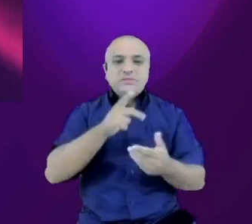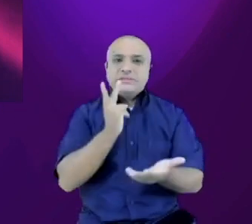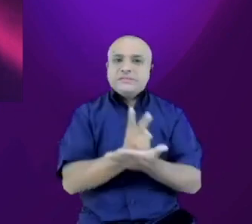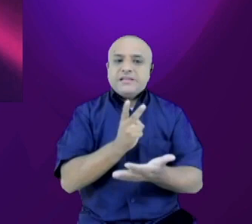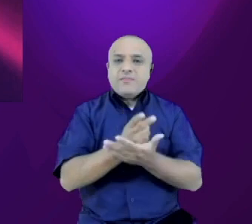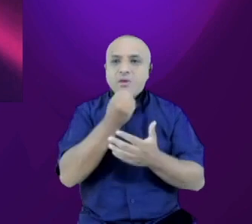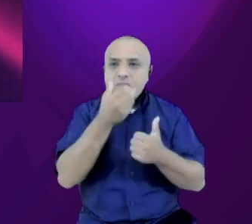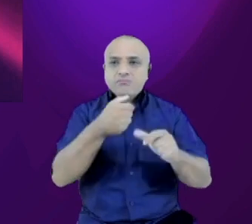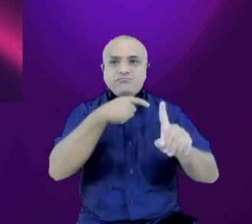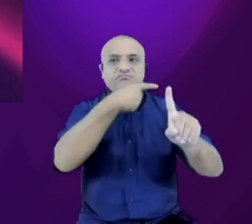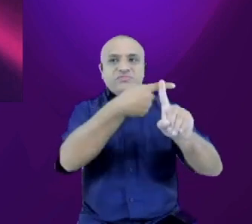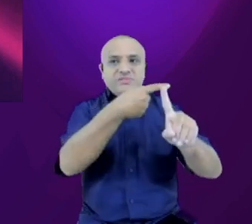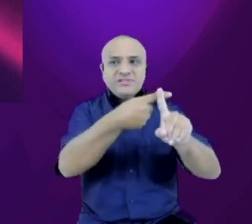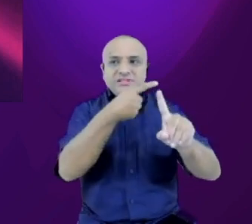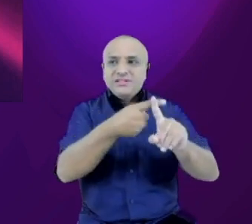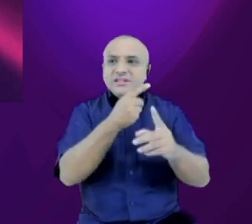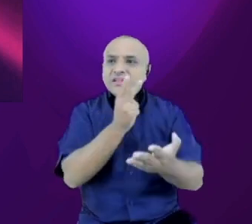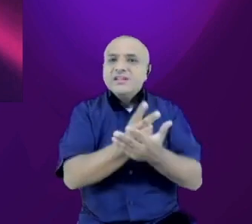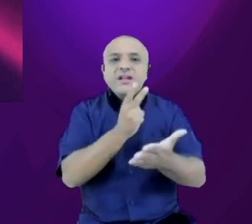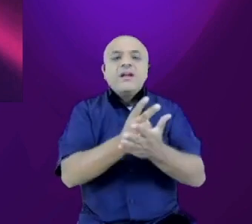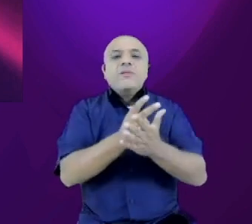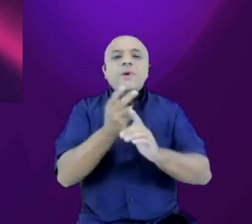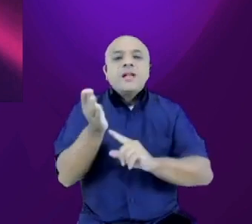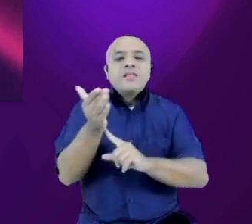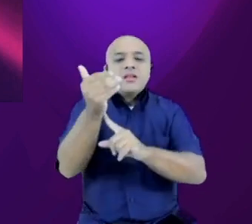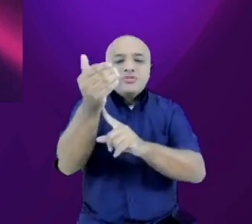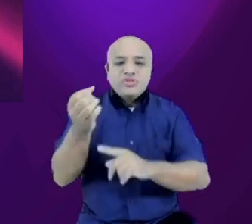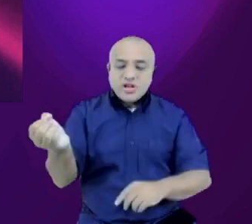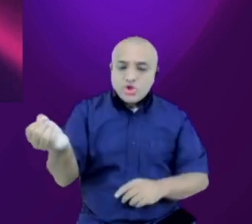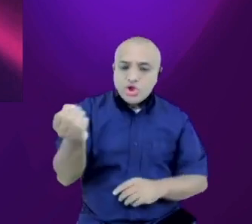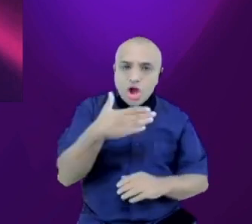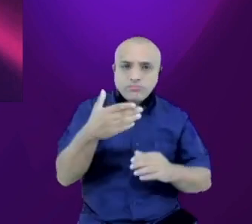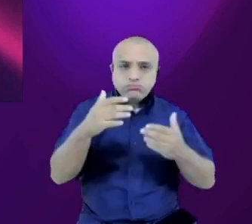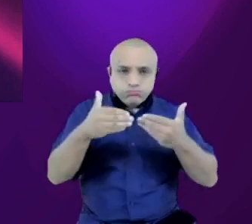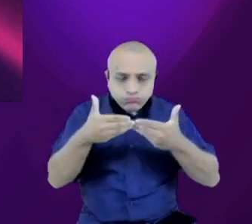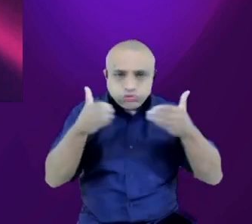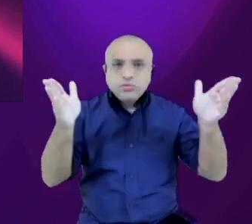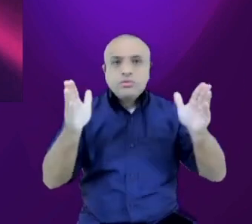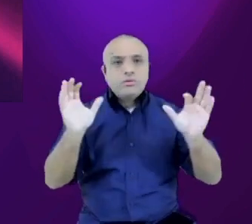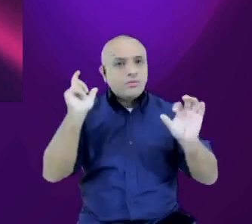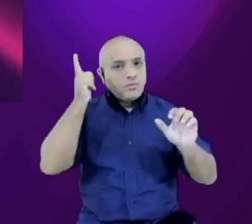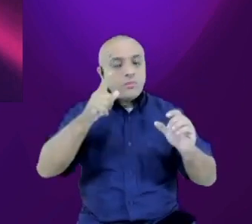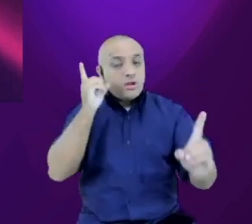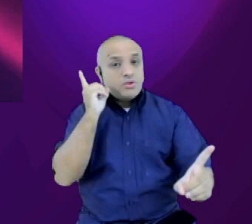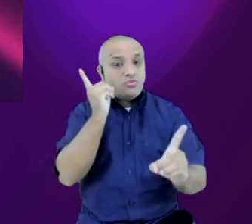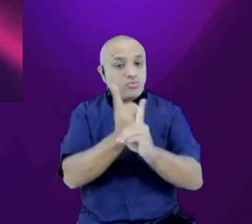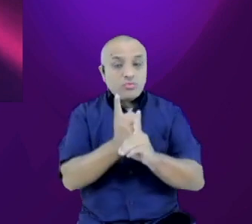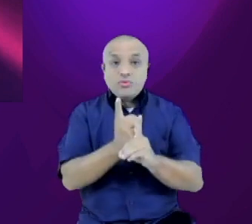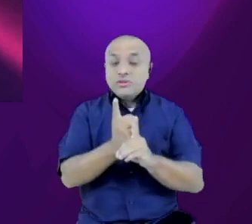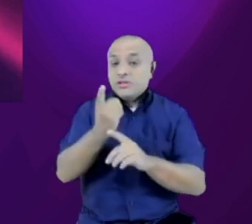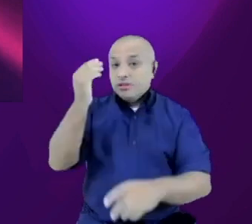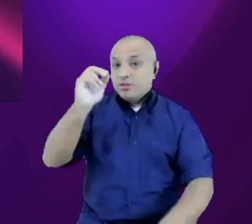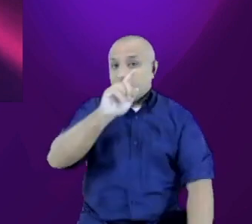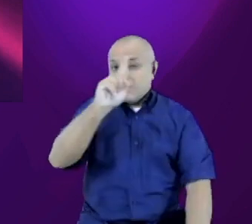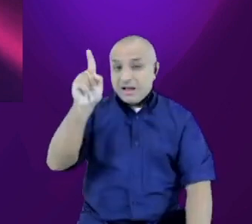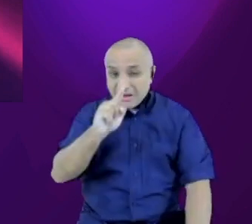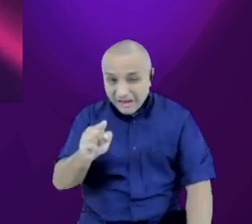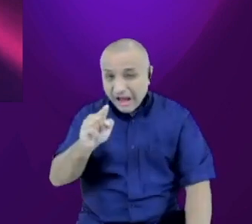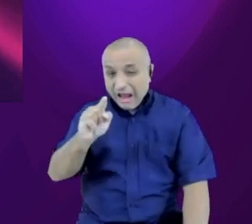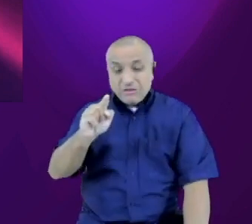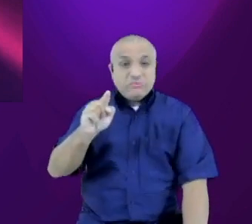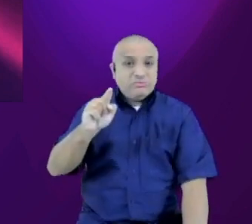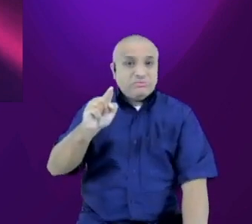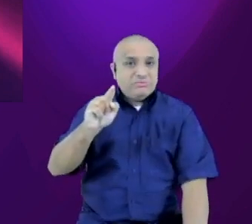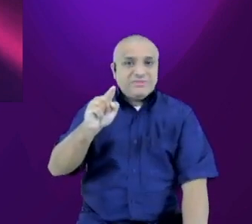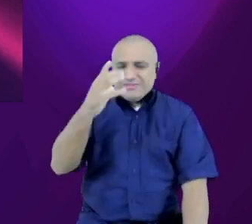positivos, principalmente quando você está diante de uma tecnologia nova, disruptiva, como foi a descoberta da radiação e do raio-x